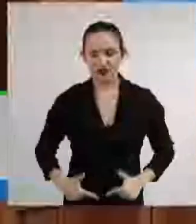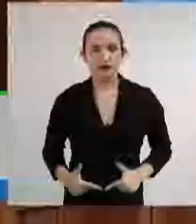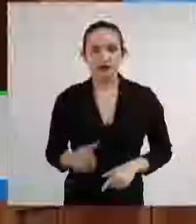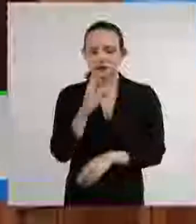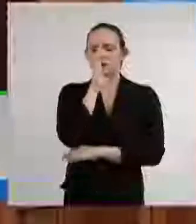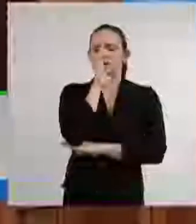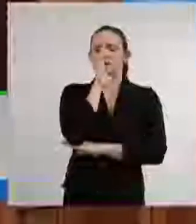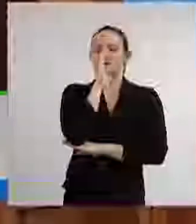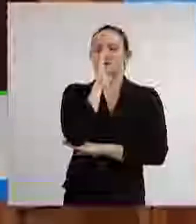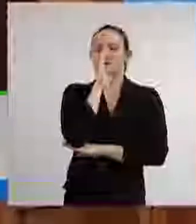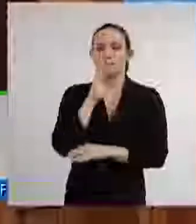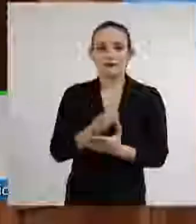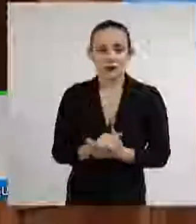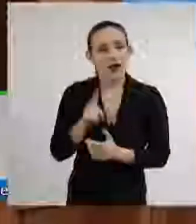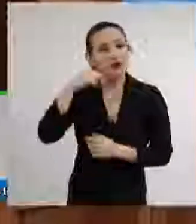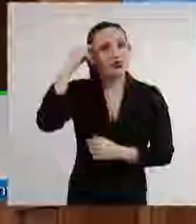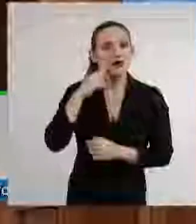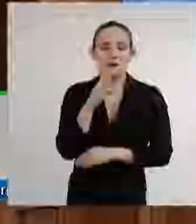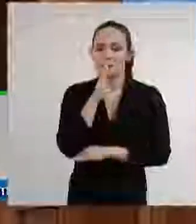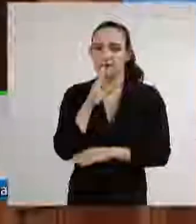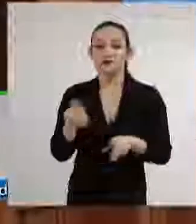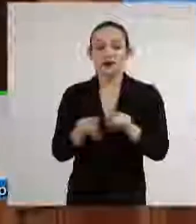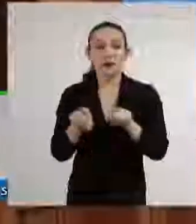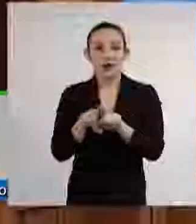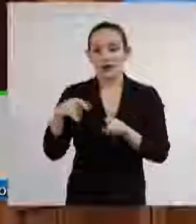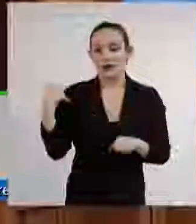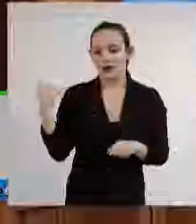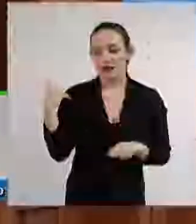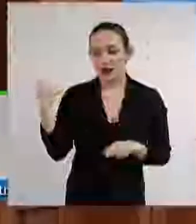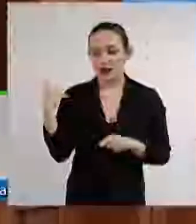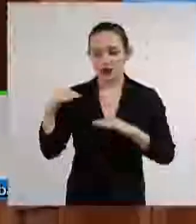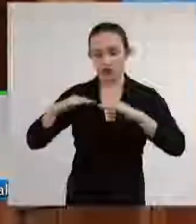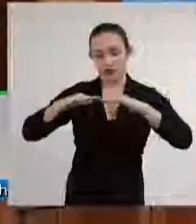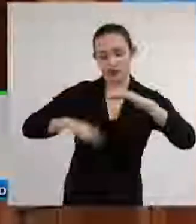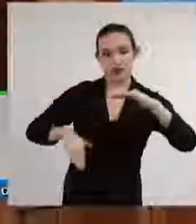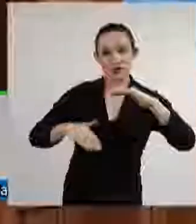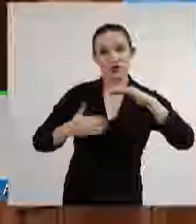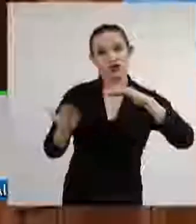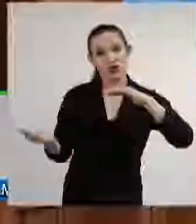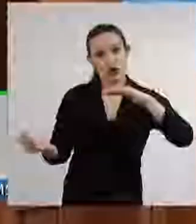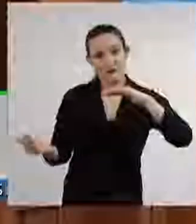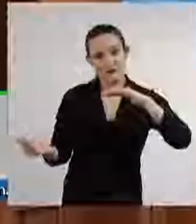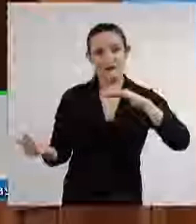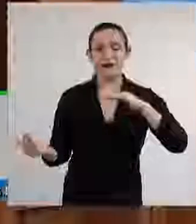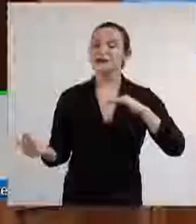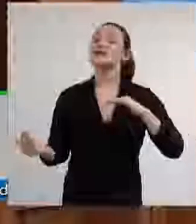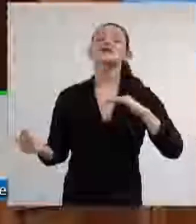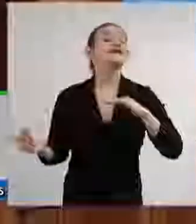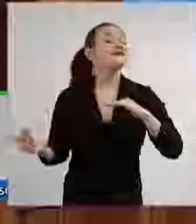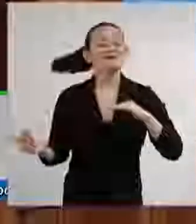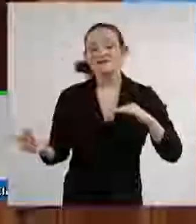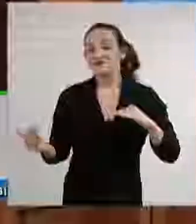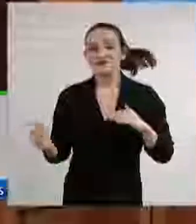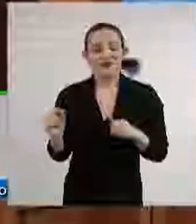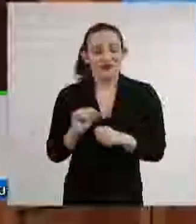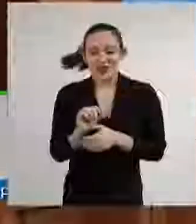nada. Que entre as mais jovens, 59% não fizeram nada após a agressão física.